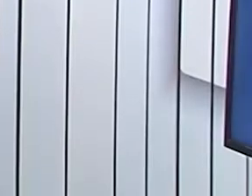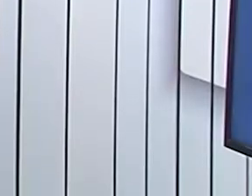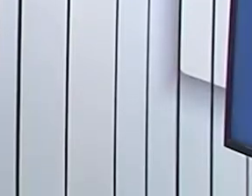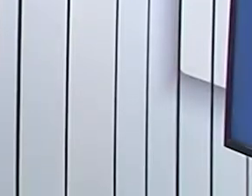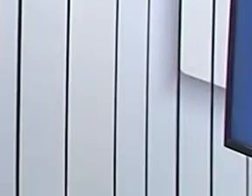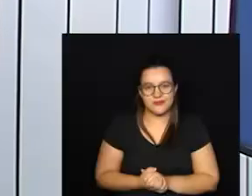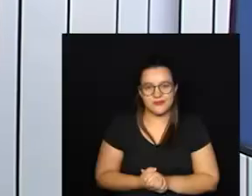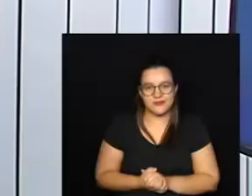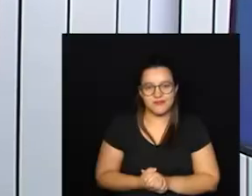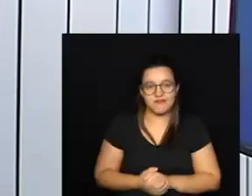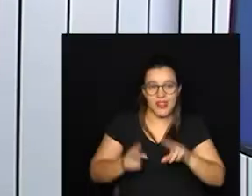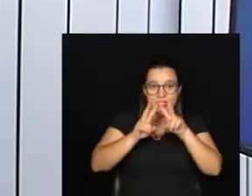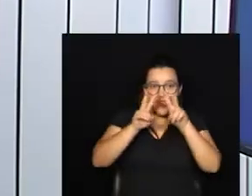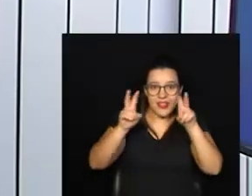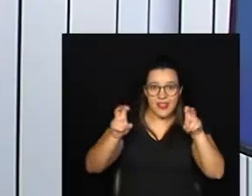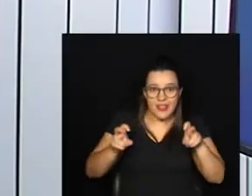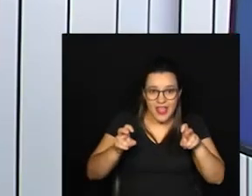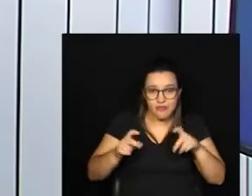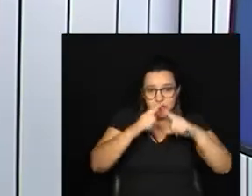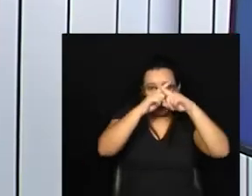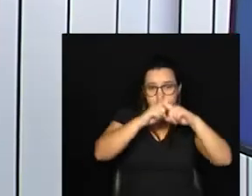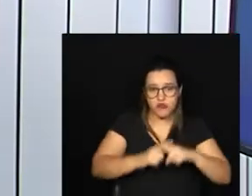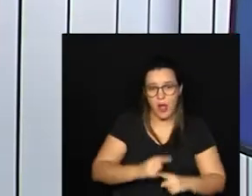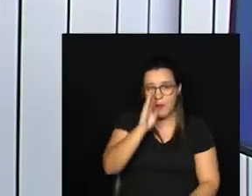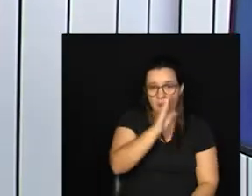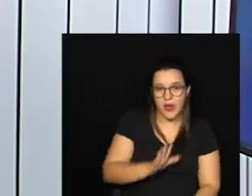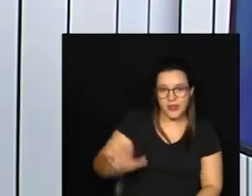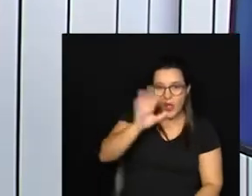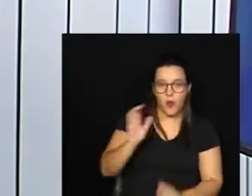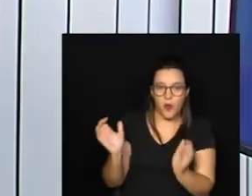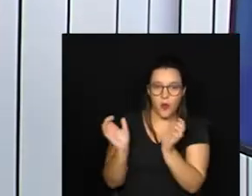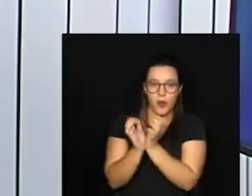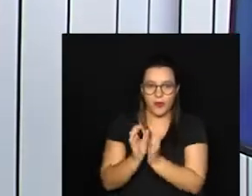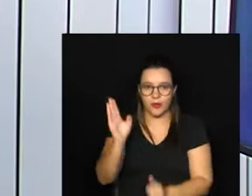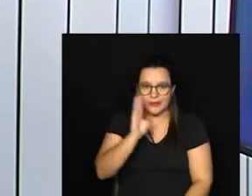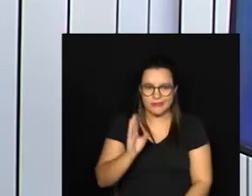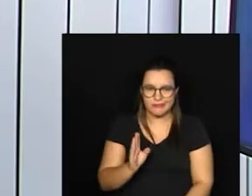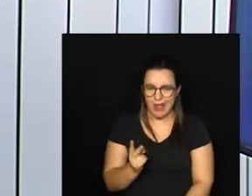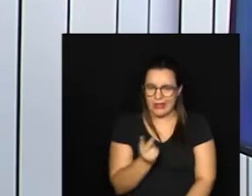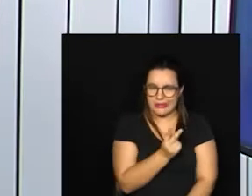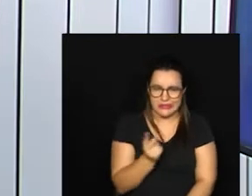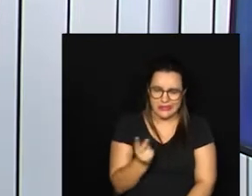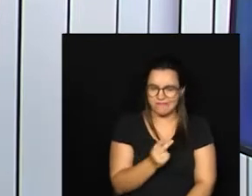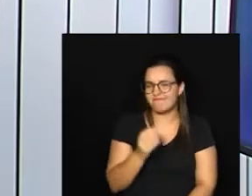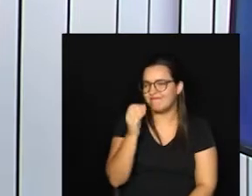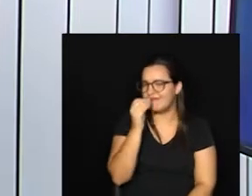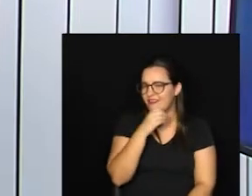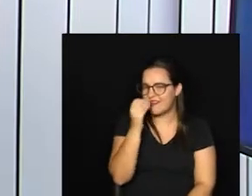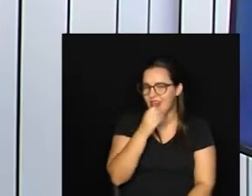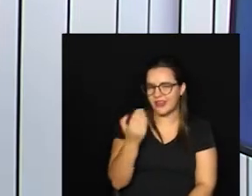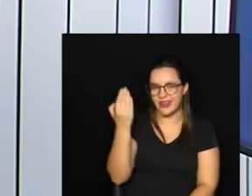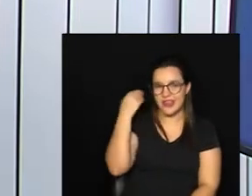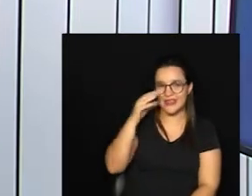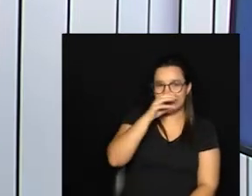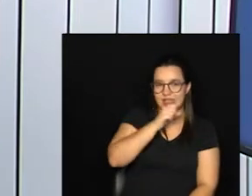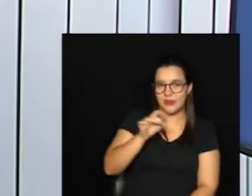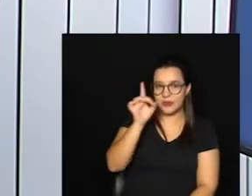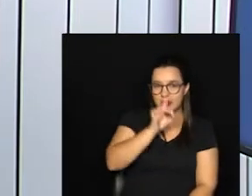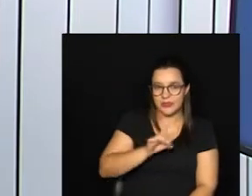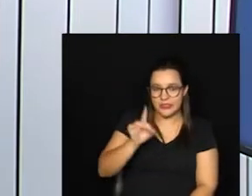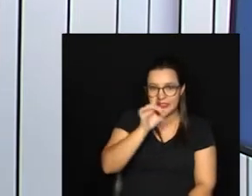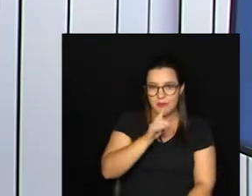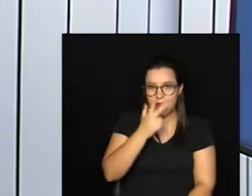Hora de falar do Campeonato Brasileiro da Série B. As duas equipes não foram bem no fim de semana, se bem que o sentimento